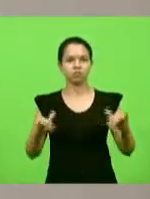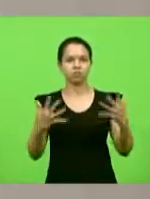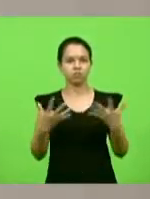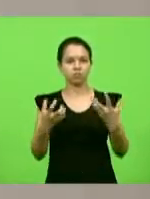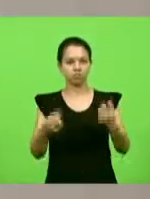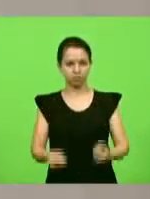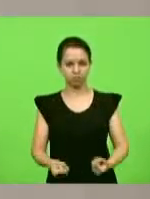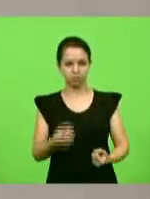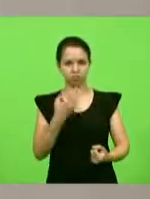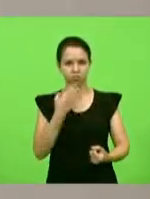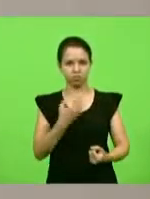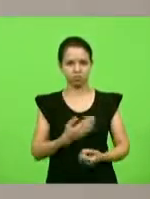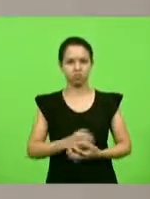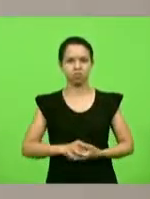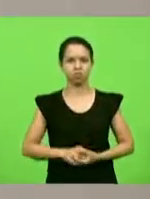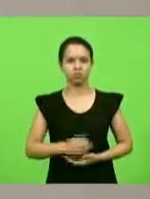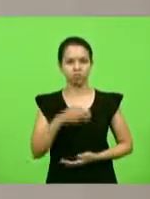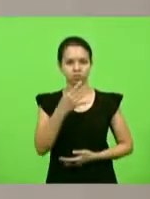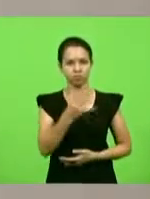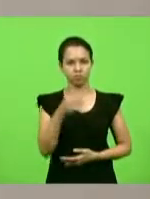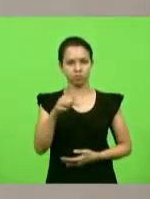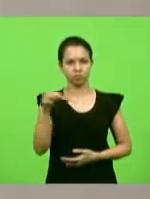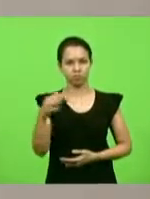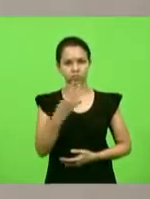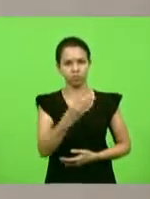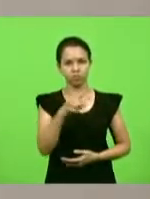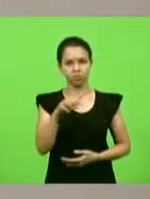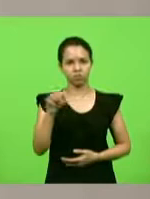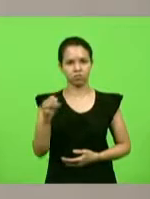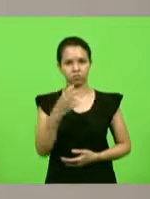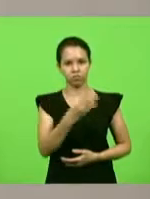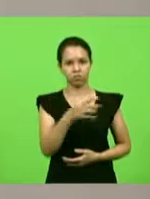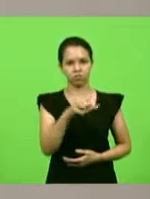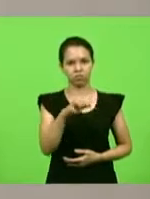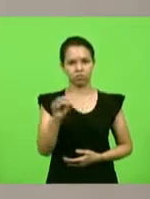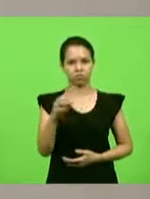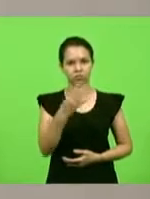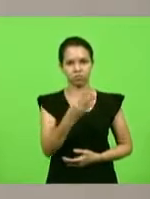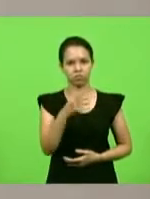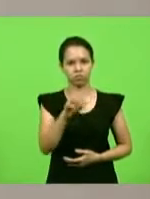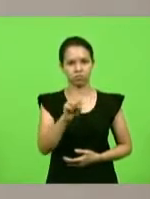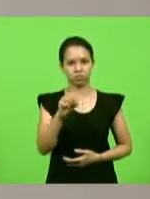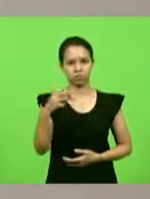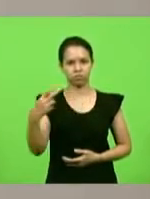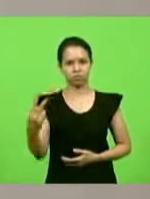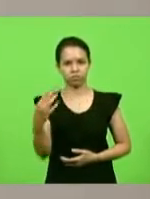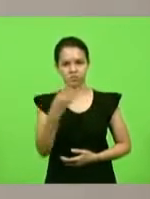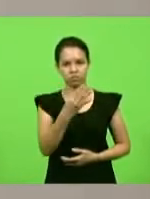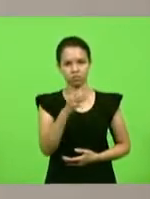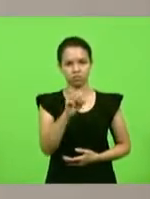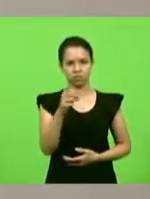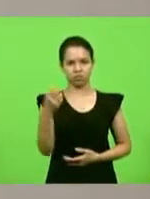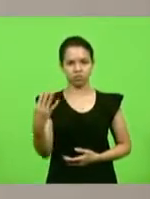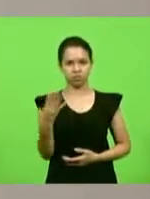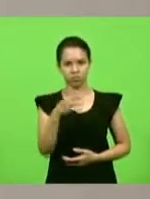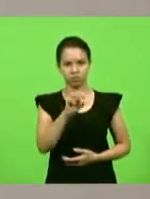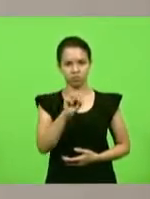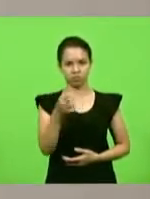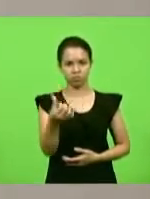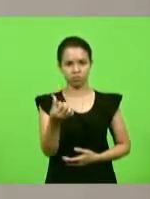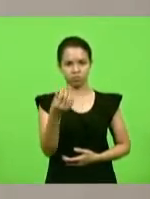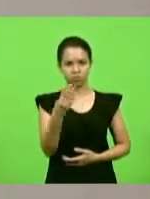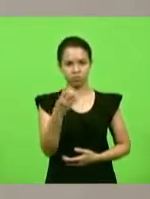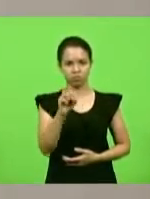requerimentos. Requerimento 477, 478, 480, 482 a 484, 486 e